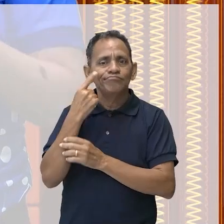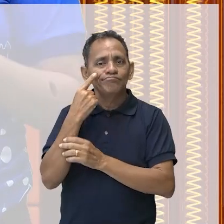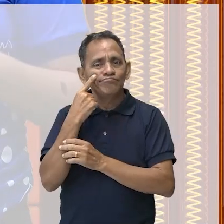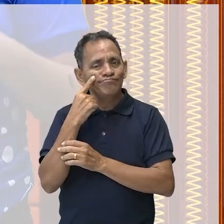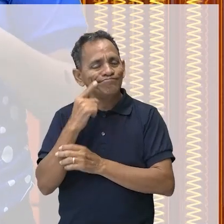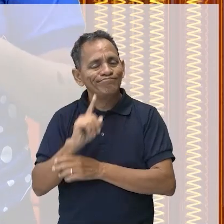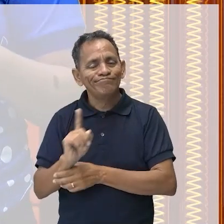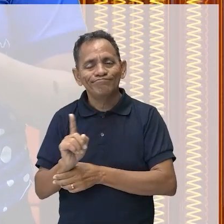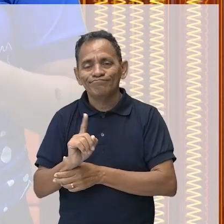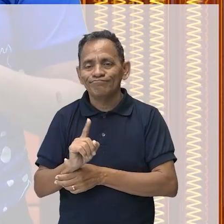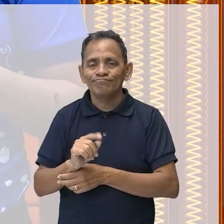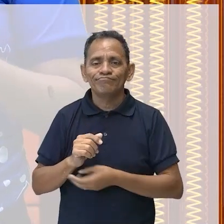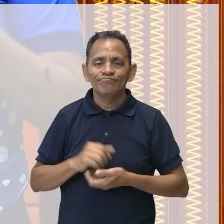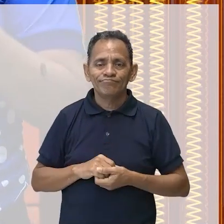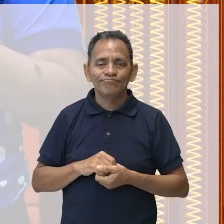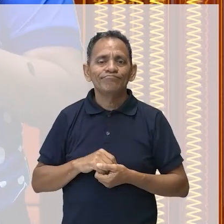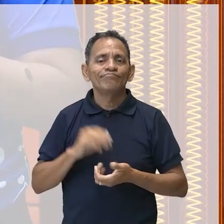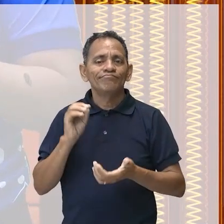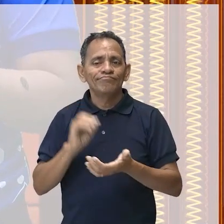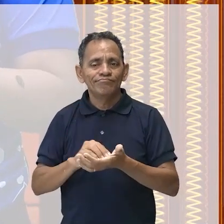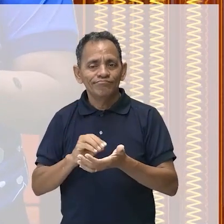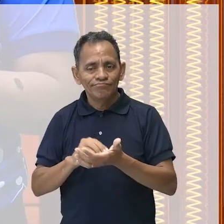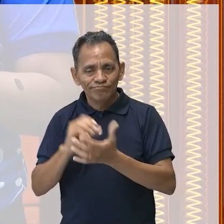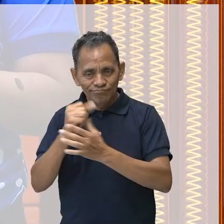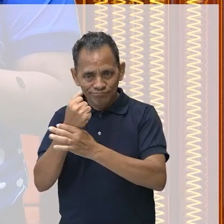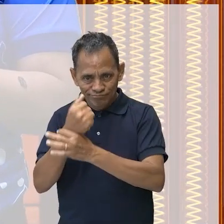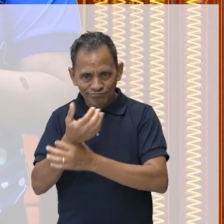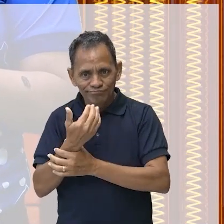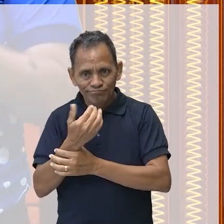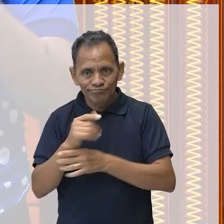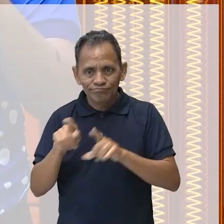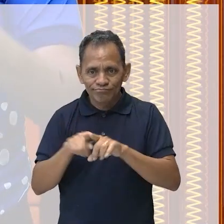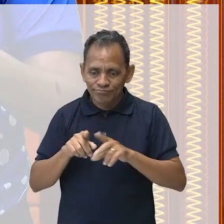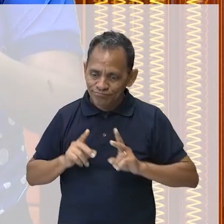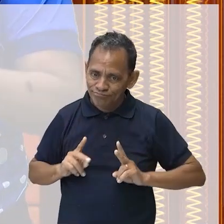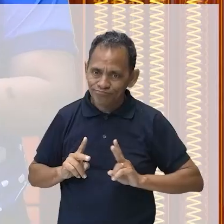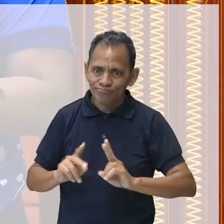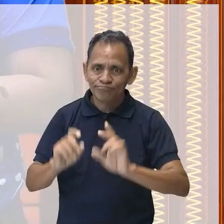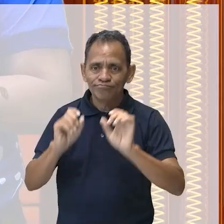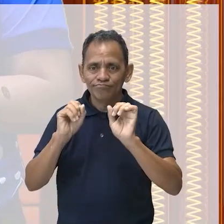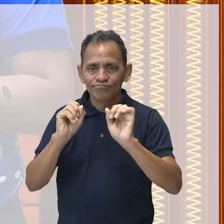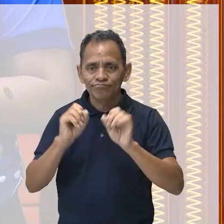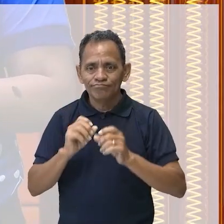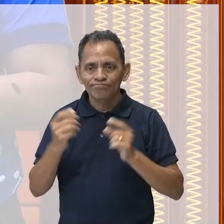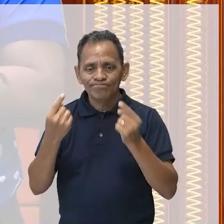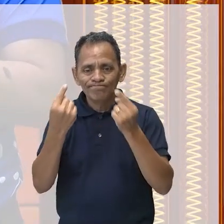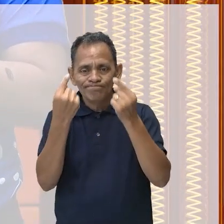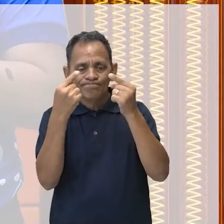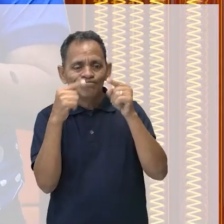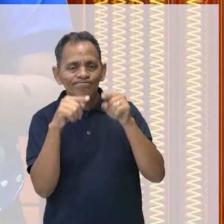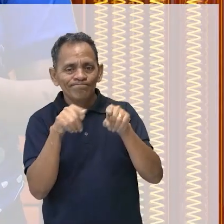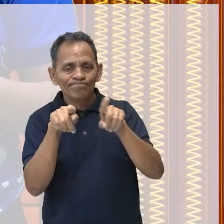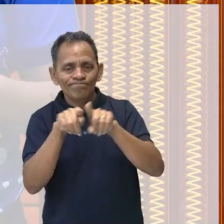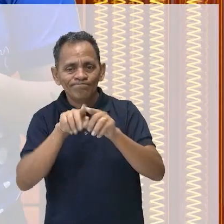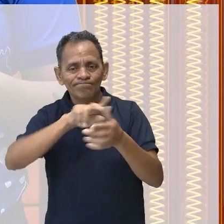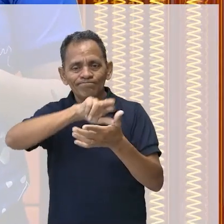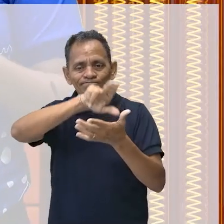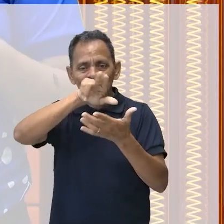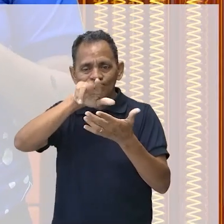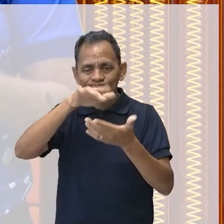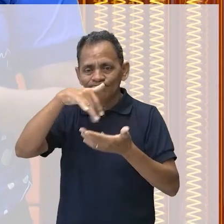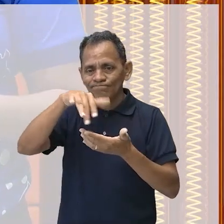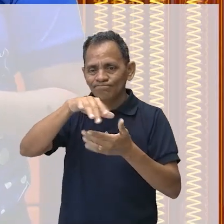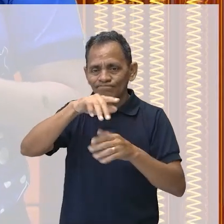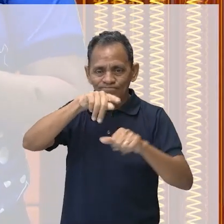não, que a insegurança alimentar ela acaba permanecendo aí, sendo um grande desafio, né, para as várias partes do